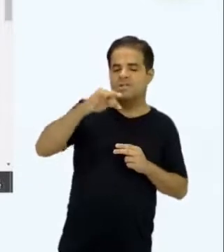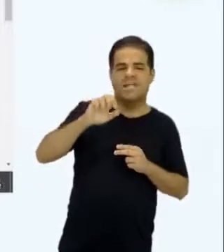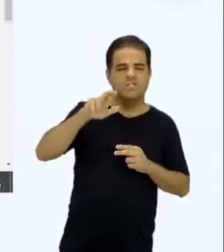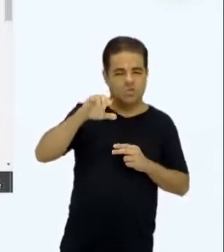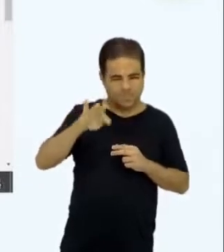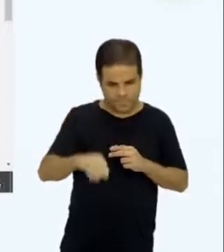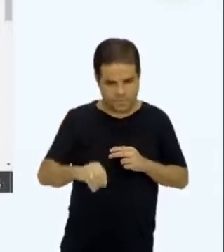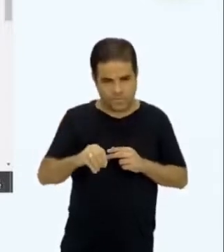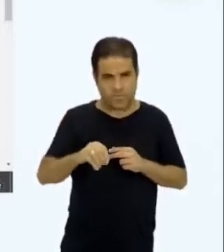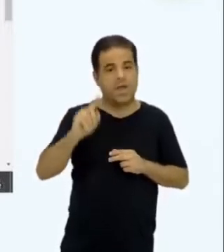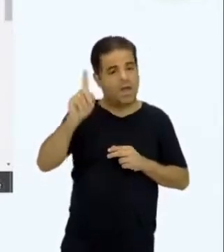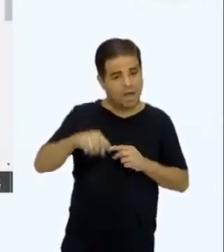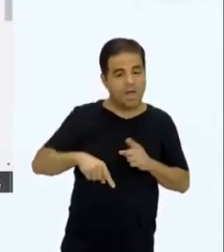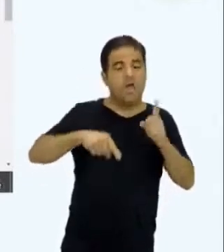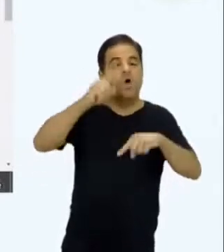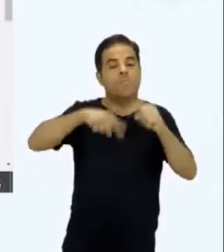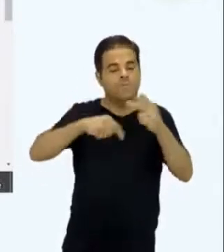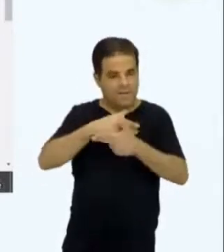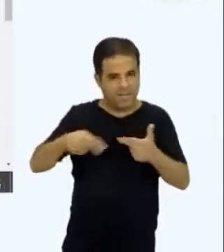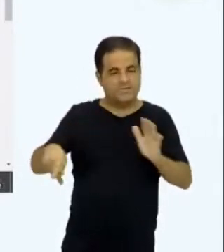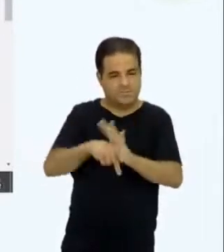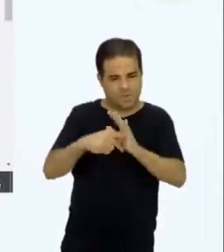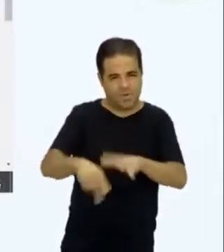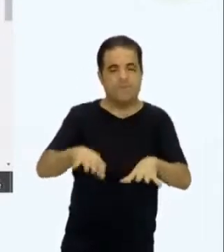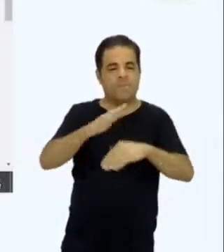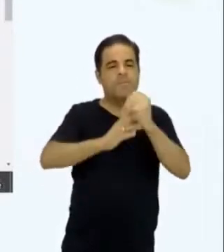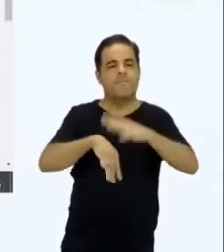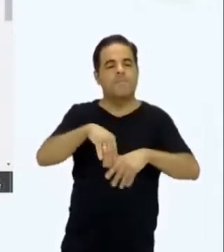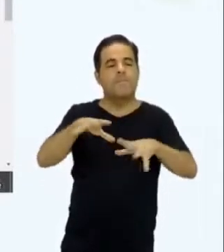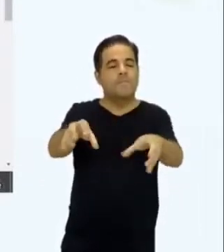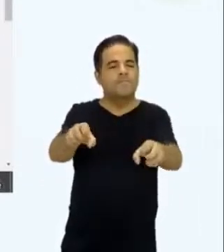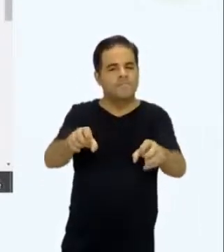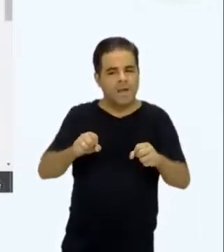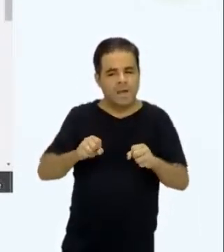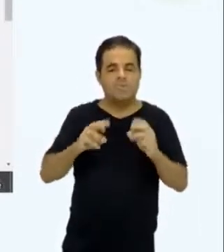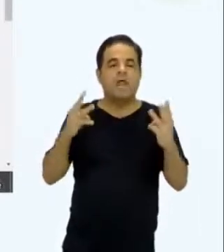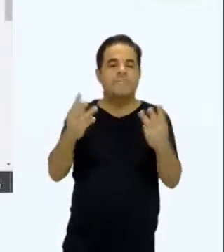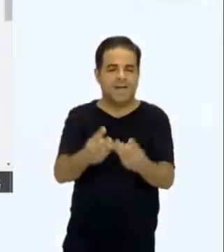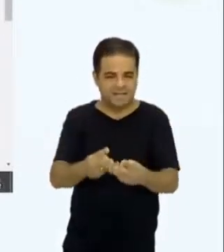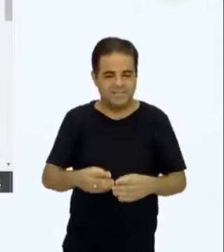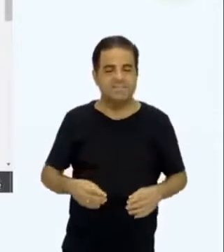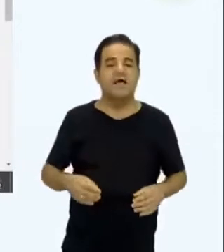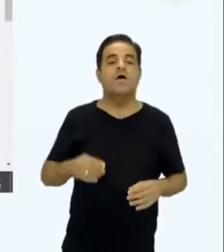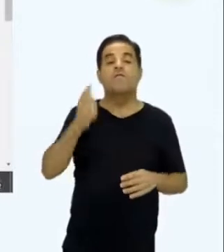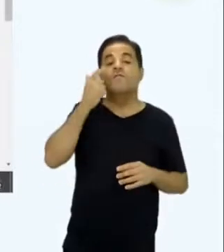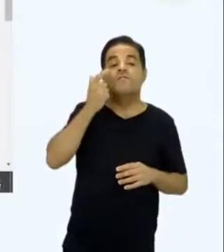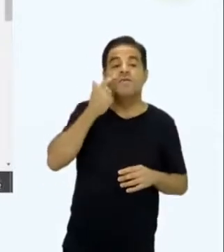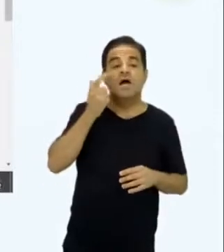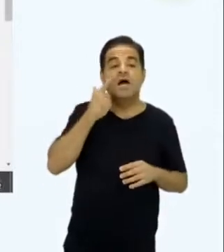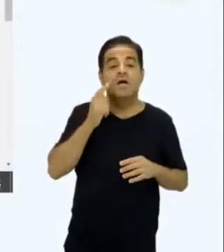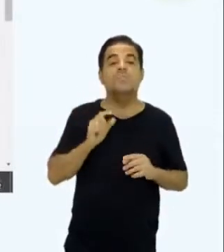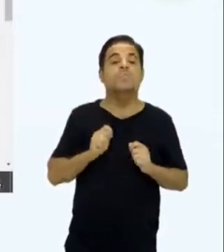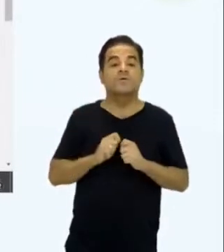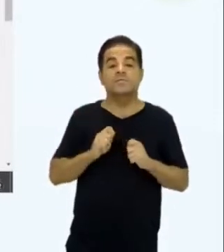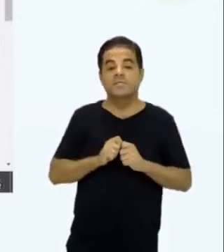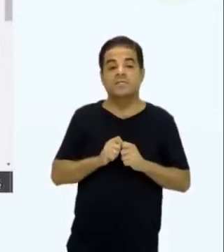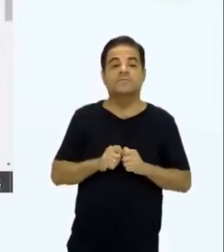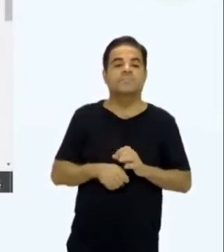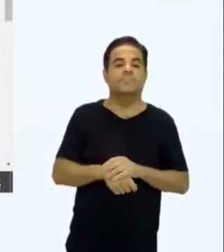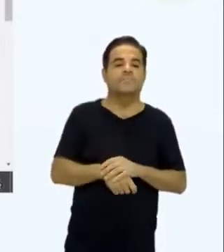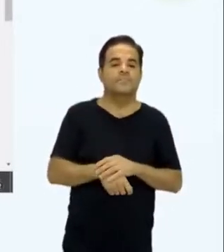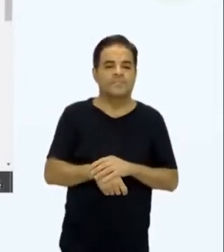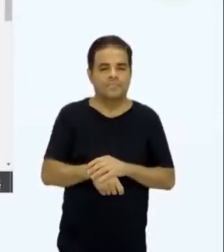é o nosso componente do nosso Mão na Massa. Vamos lá. Nós vamos colocar, em primeiro